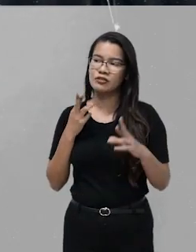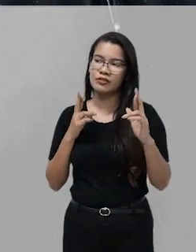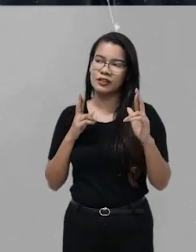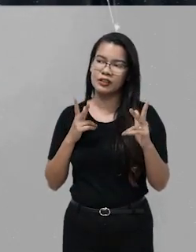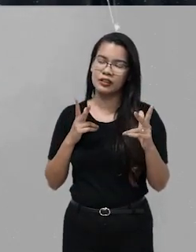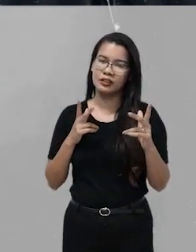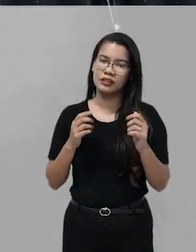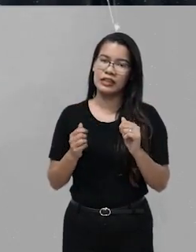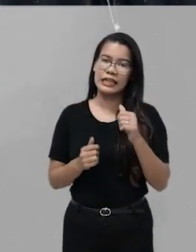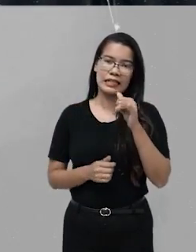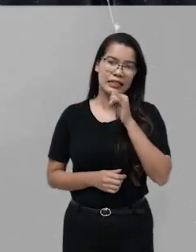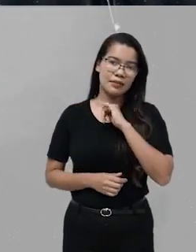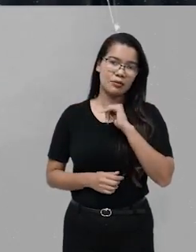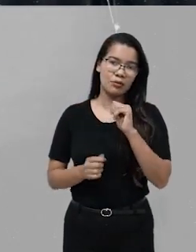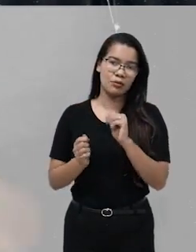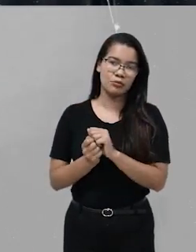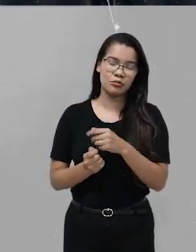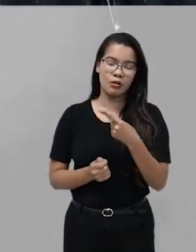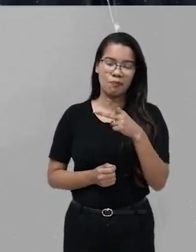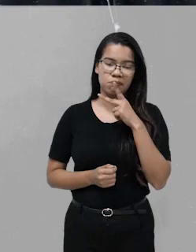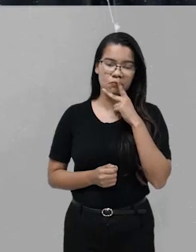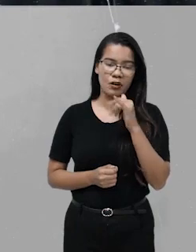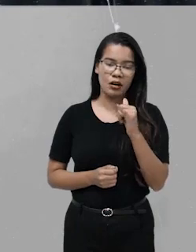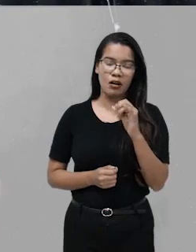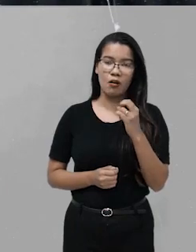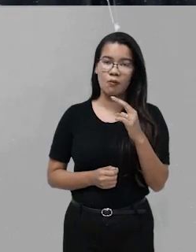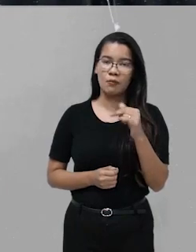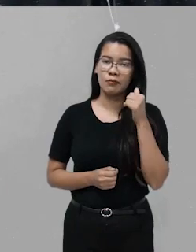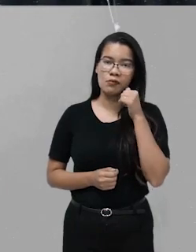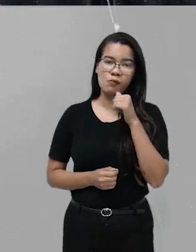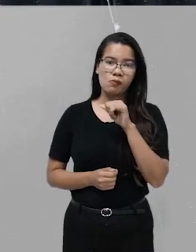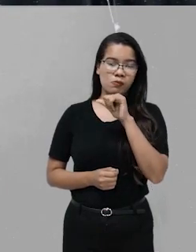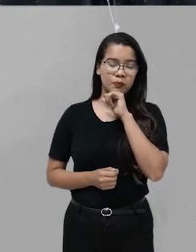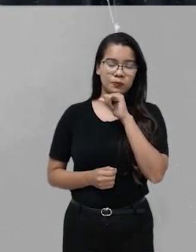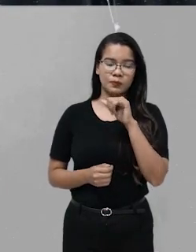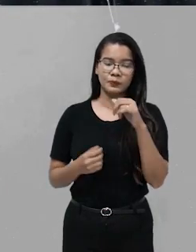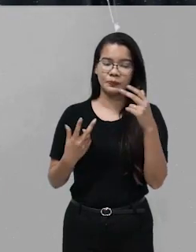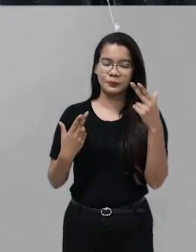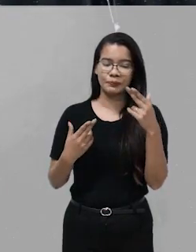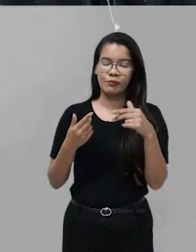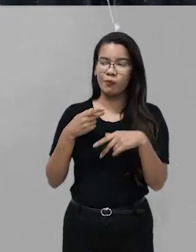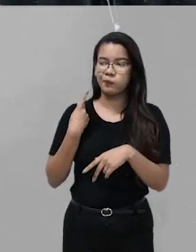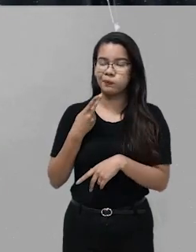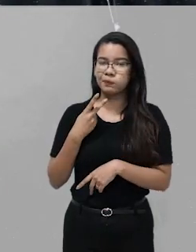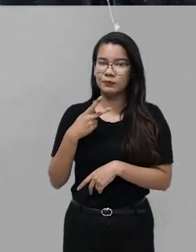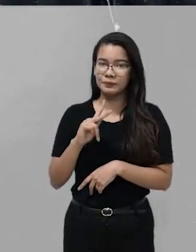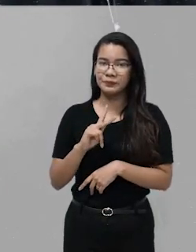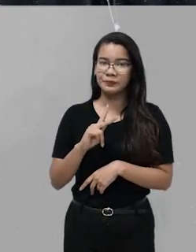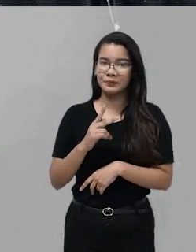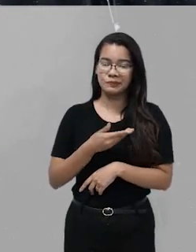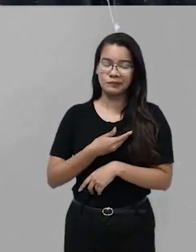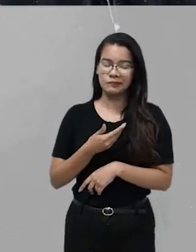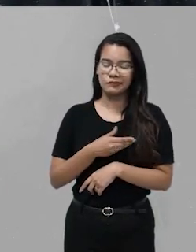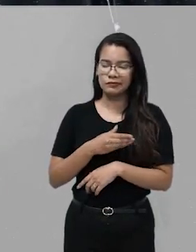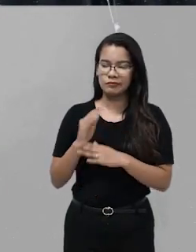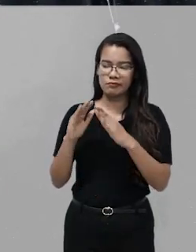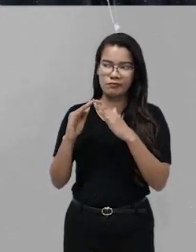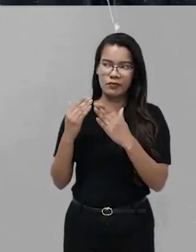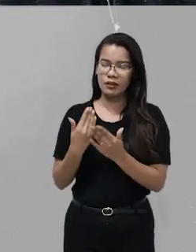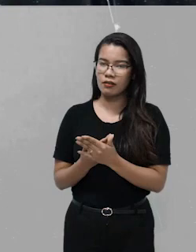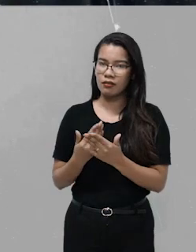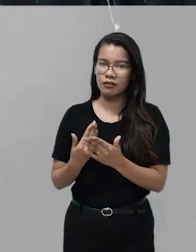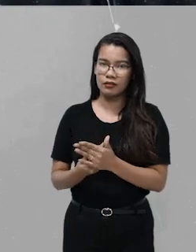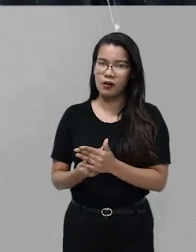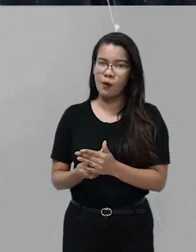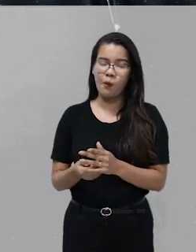fala com sua mãe, com seu pai, do jeito que você fala com seu colega da escola. Aqueles palavrões que já viraram até gírias que você fala aí no